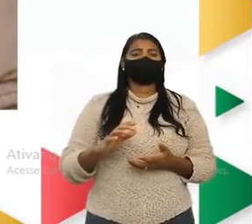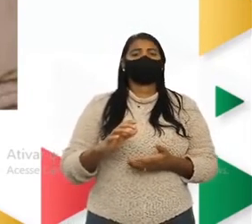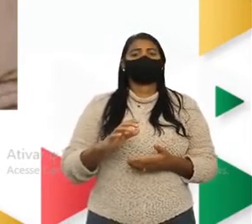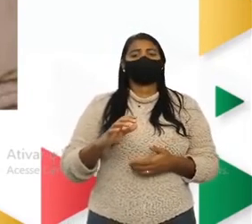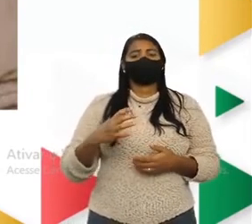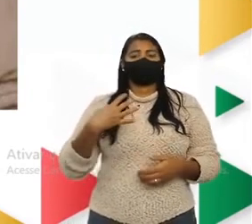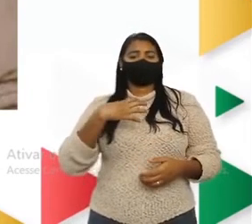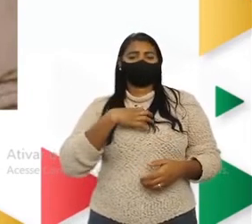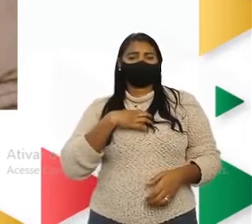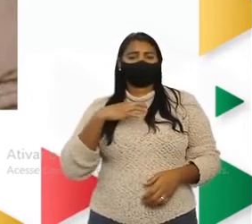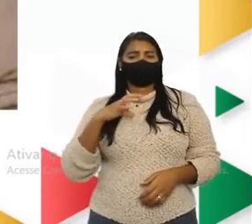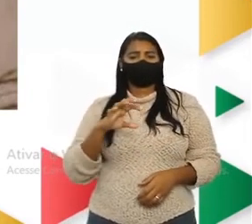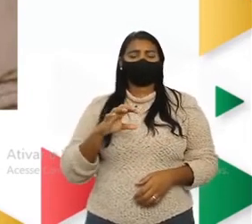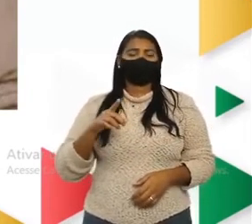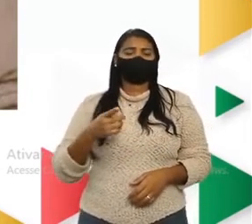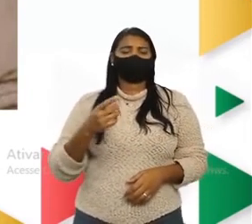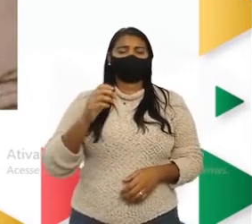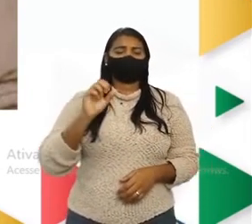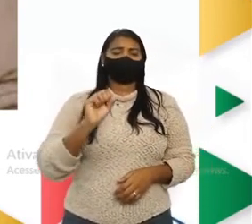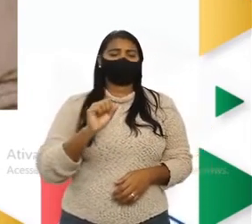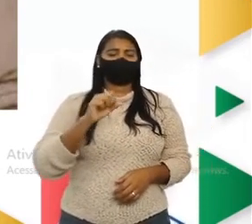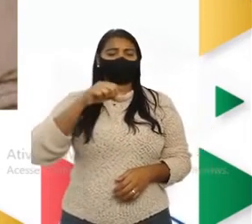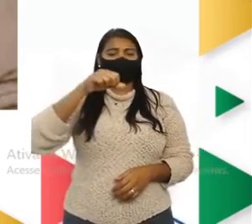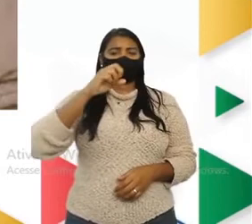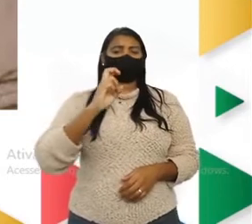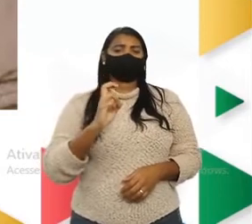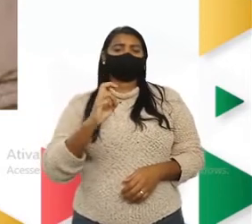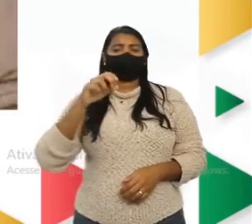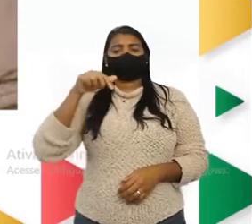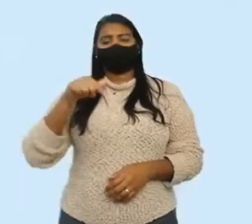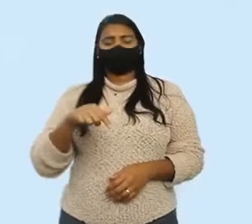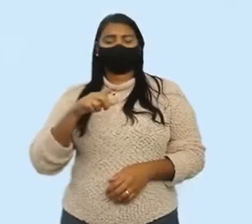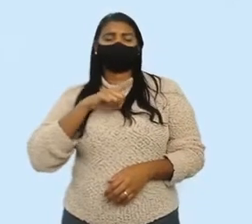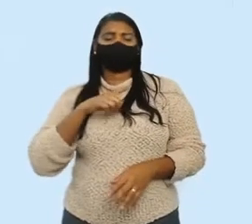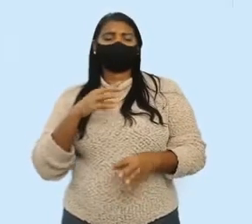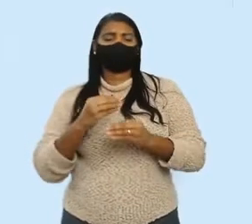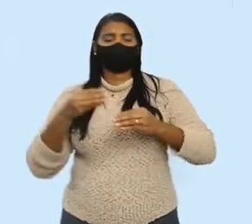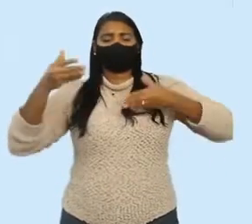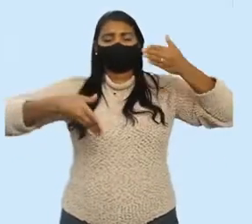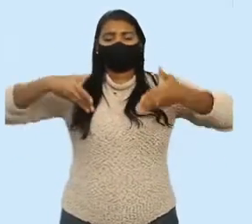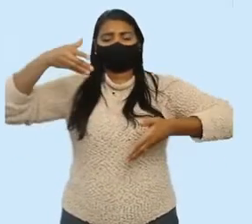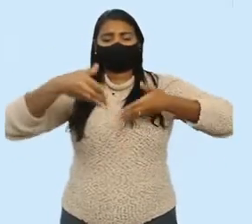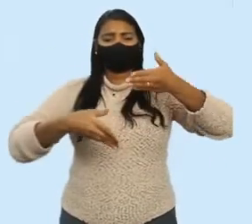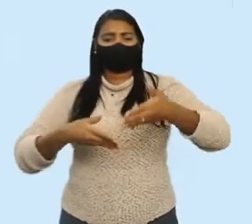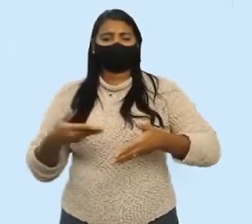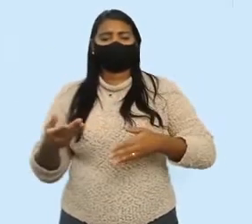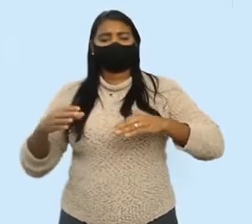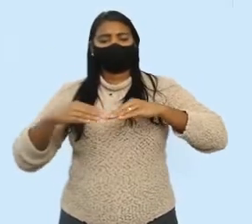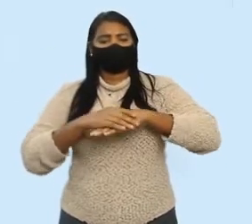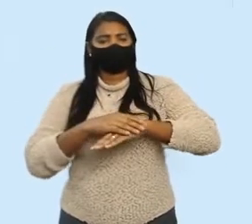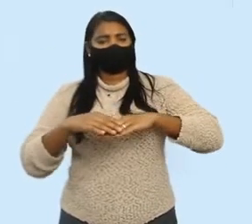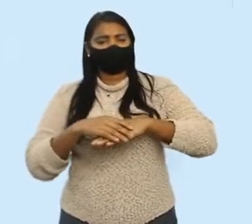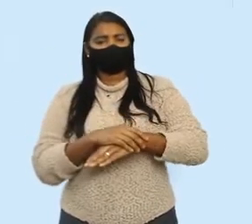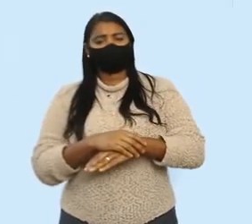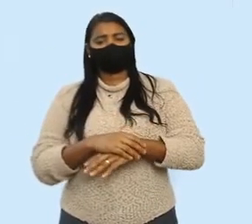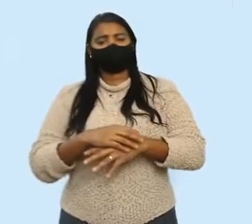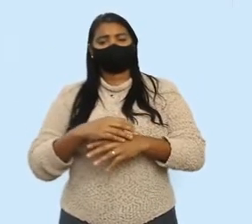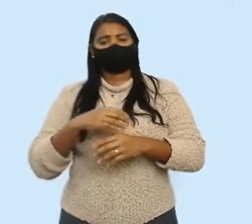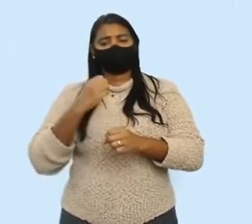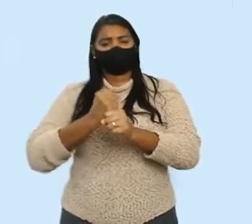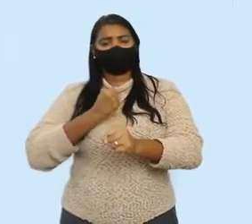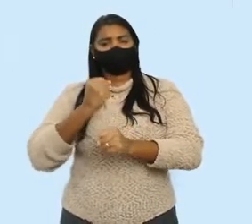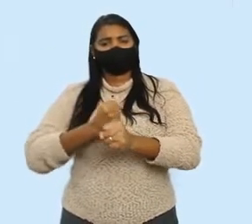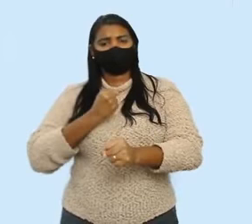de 1857, no qual a gente vai ter, né, a participação de sapateiros, de pedreiros, né,